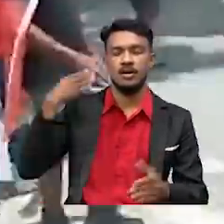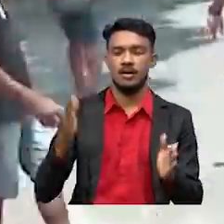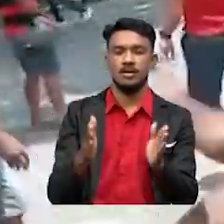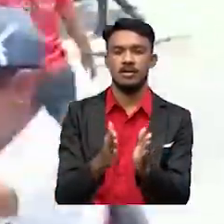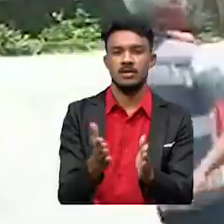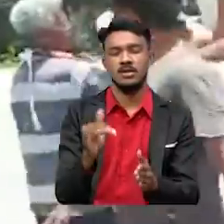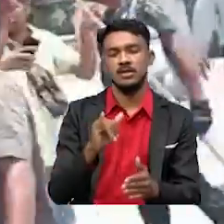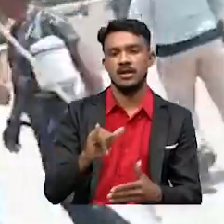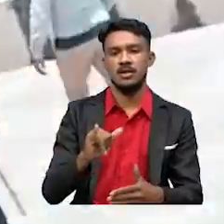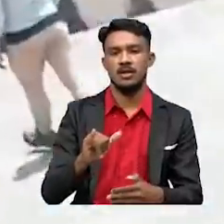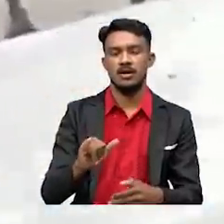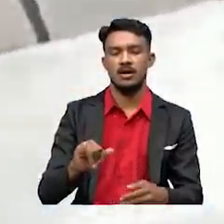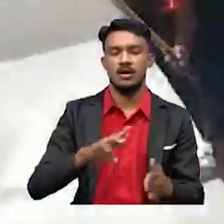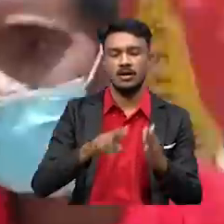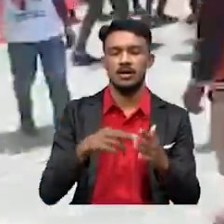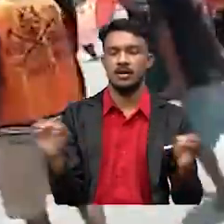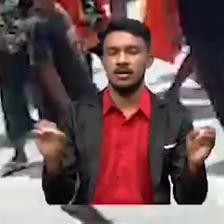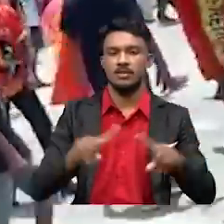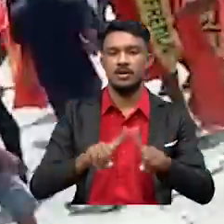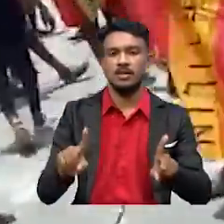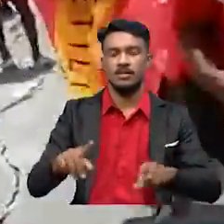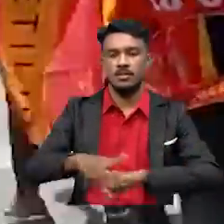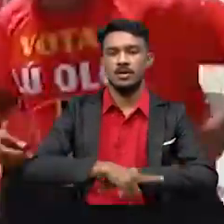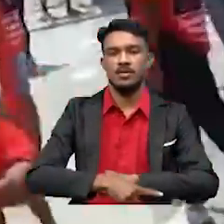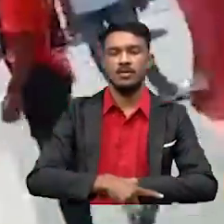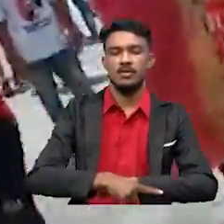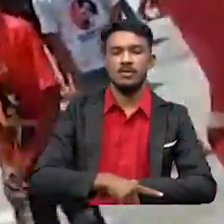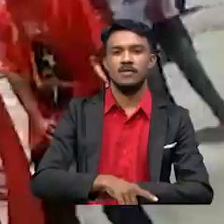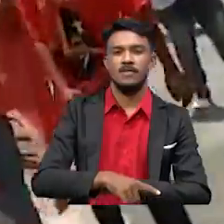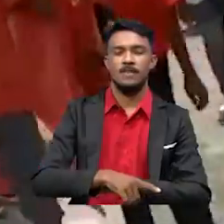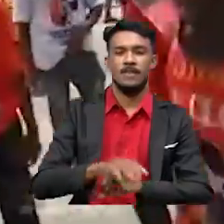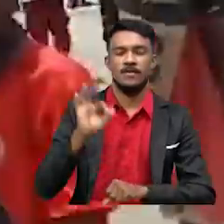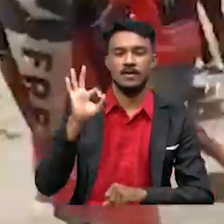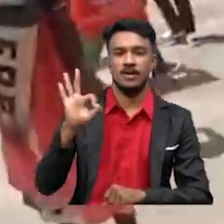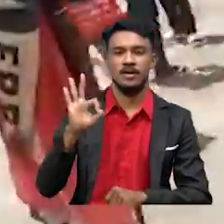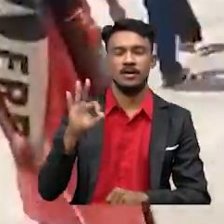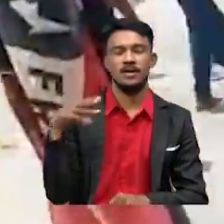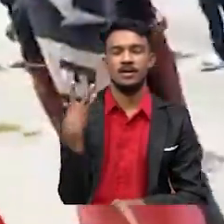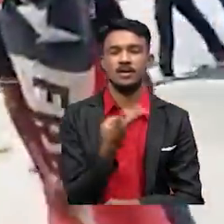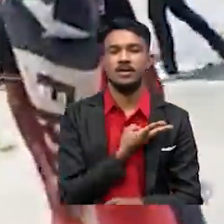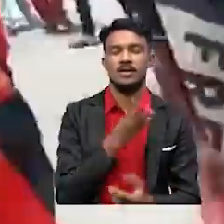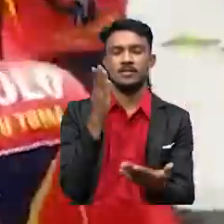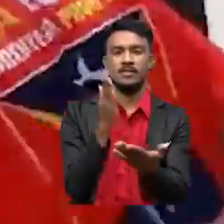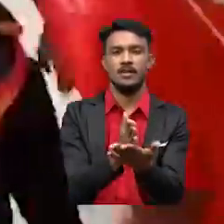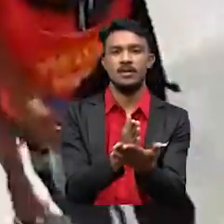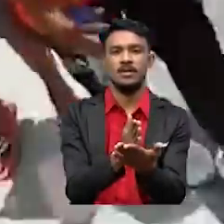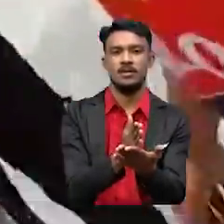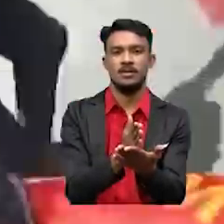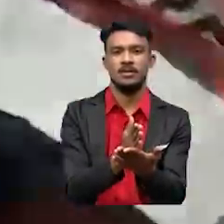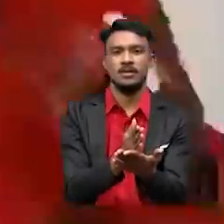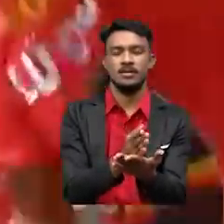então Fretilinia halutia fali ya bella neba ita haparatia neba